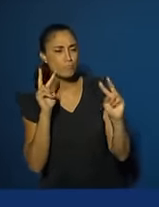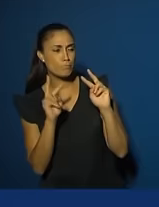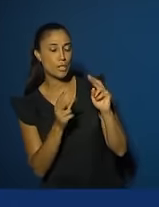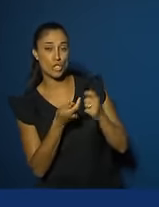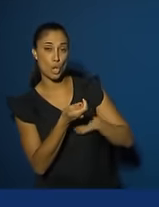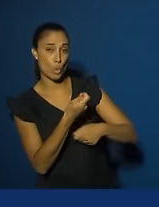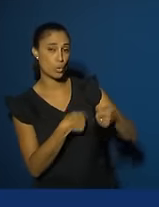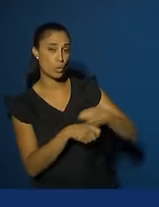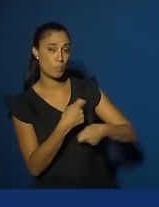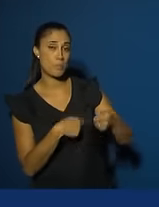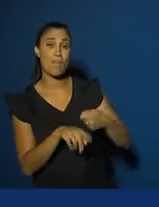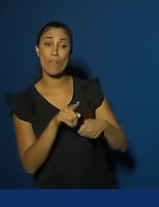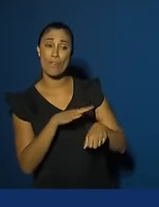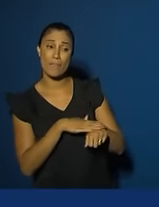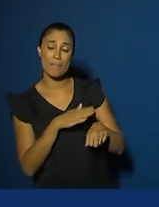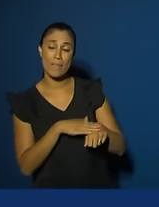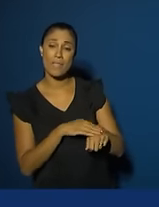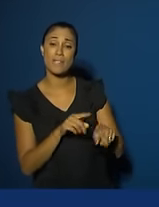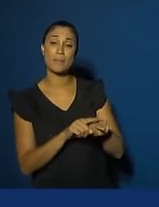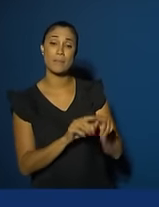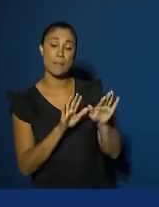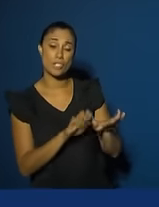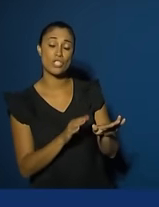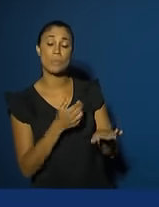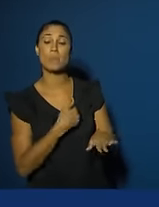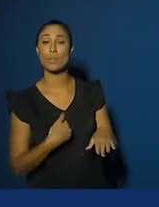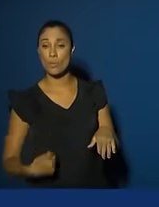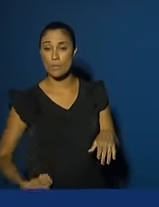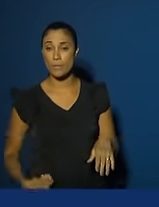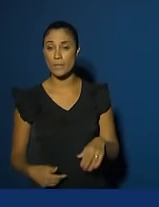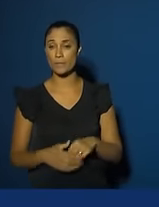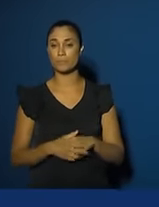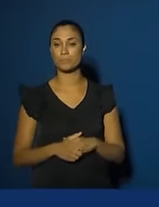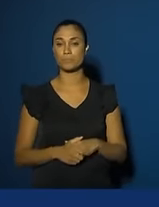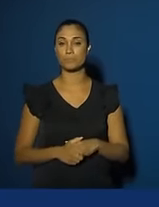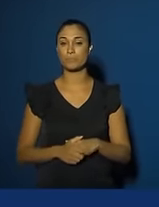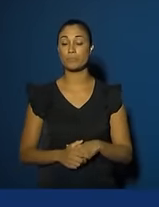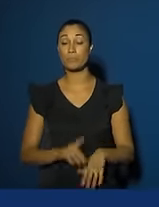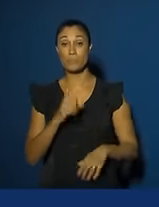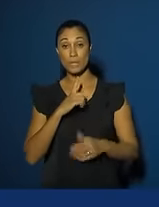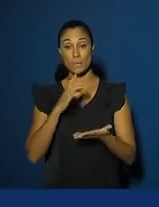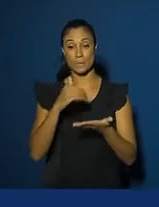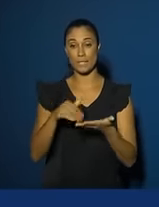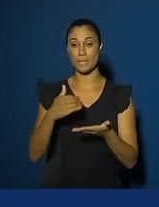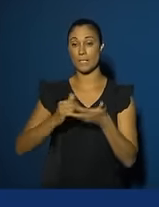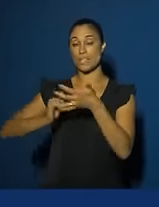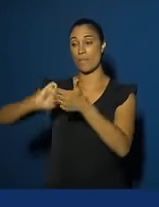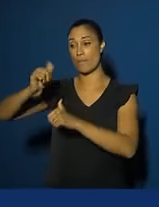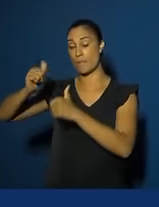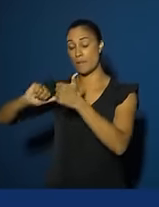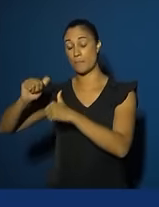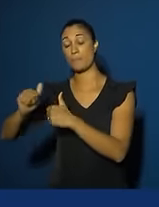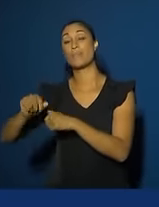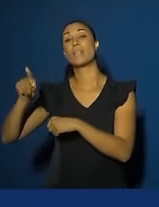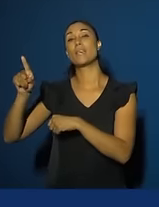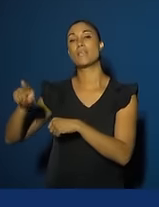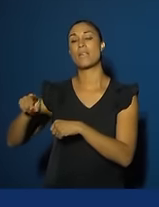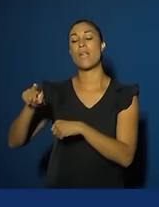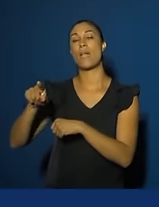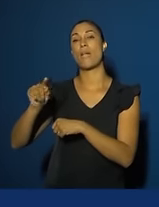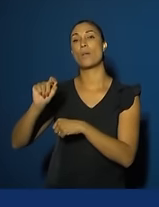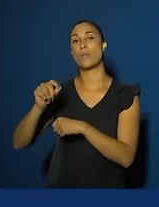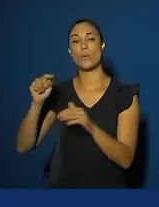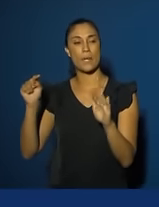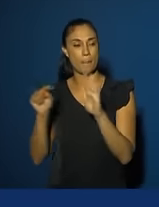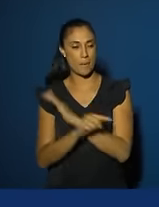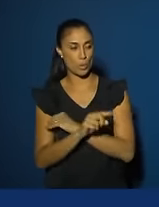Economia a economia foi feita e foi mantida por esse governo eh tem uma uma Secretaria de avaliação de gasto público do Ministério do planejamento e